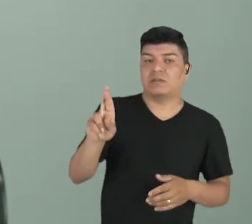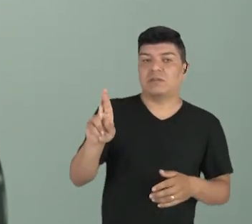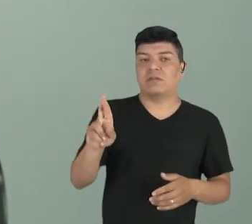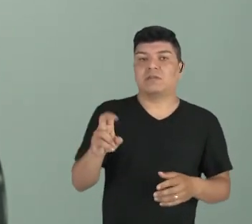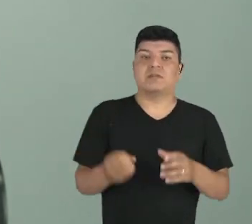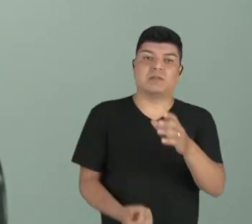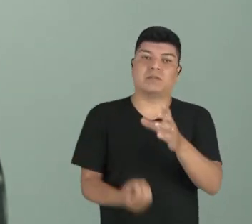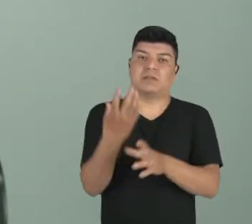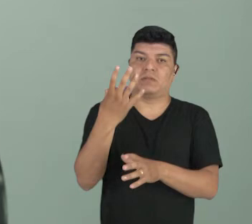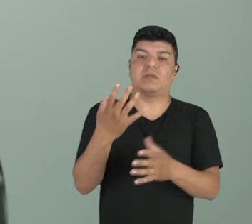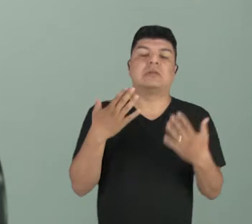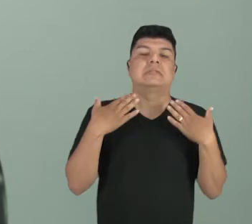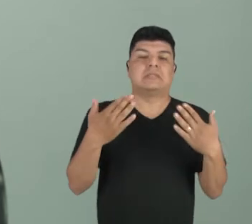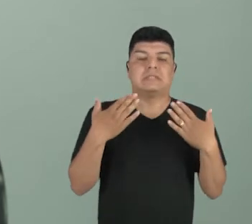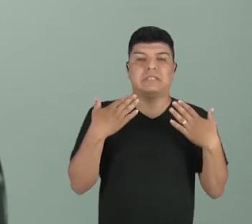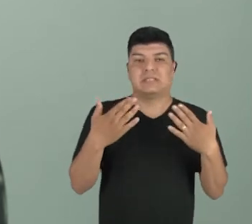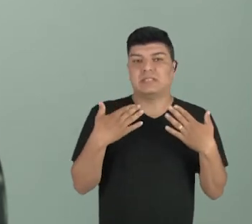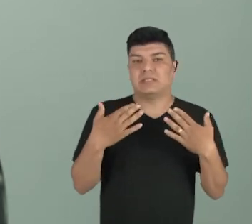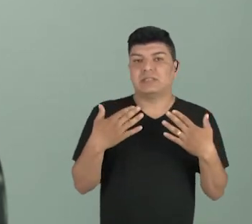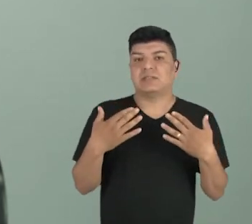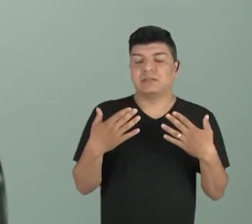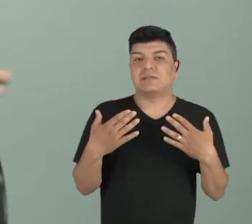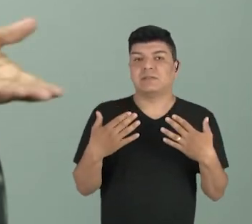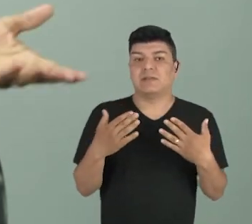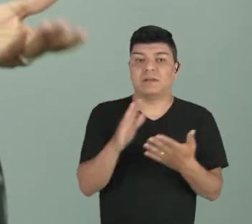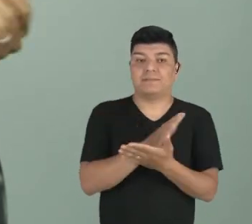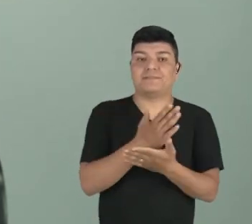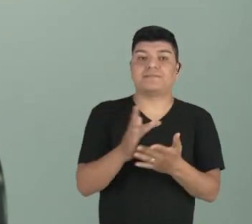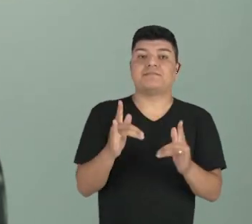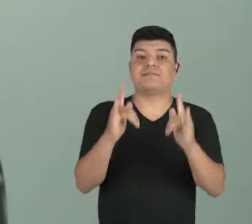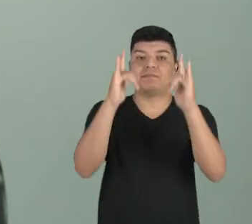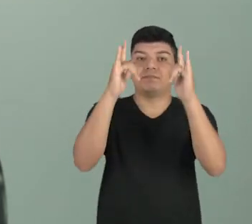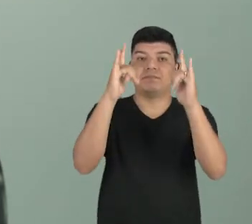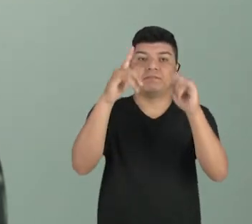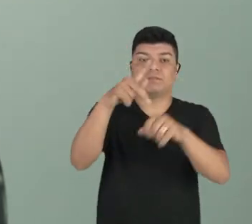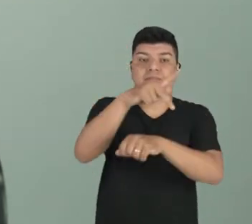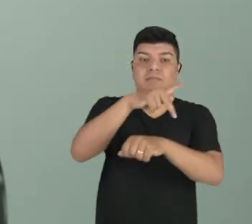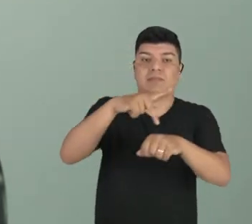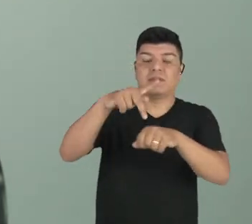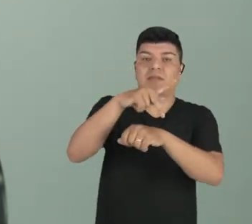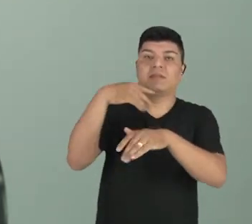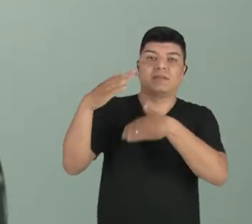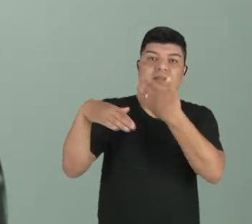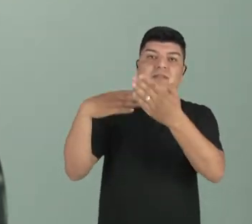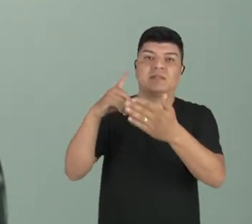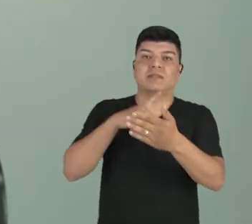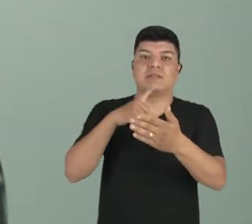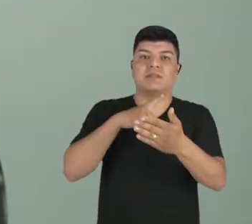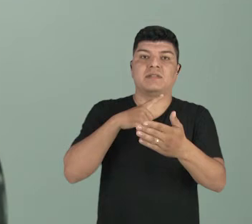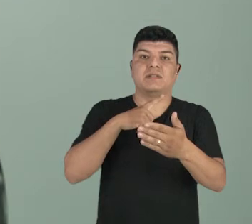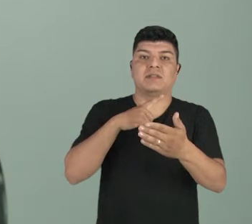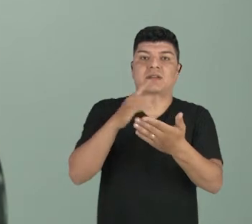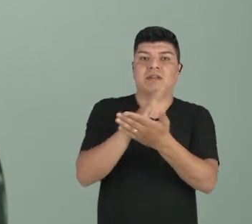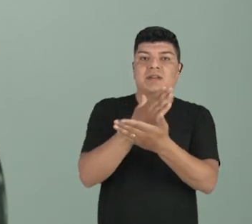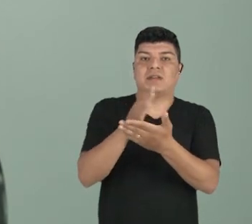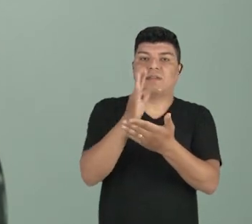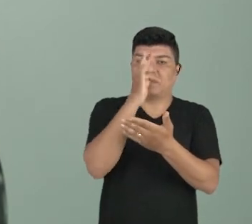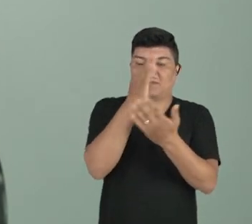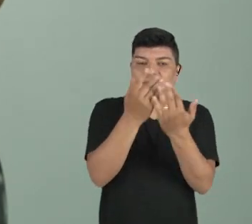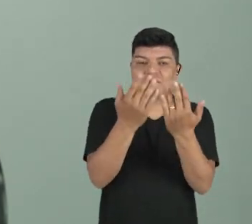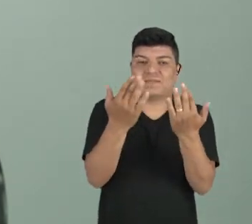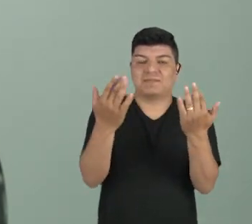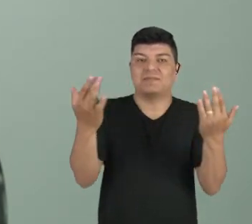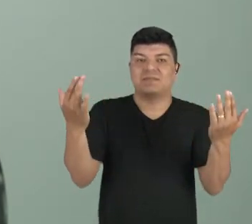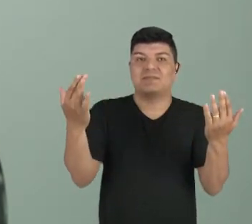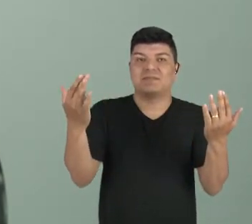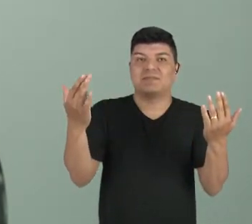a formação das ilhas de calor, tá bom? Em alguns prédios aí de países desenvolvidos, às vezes eles colocam algumas plantinhas ali